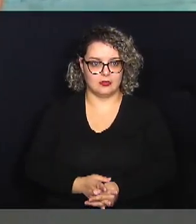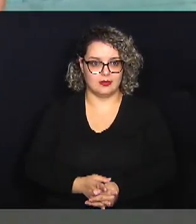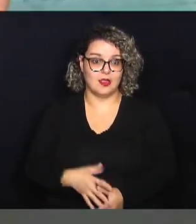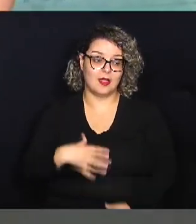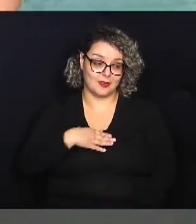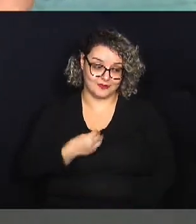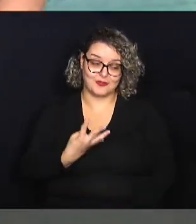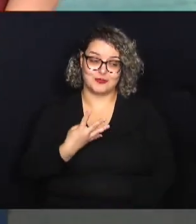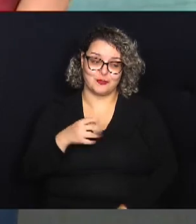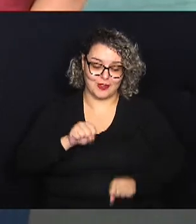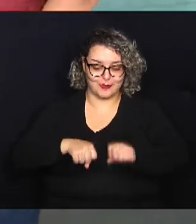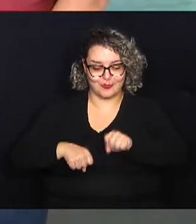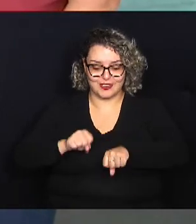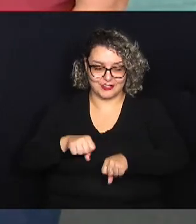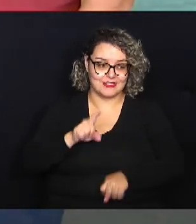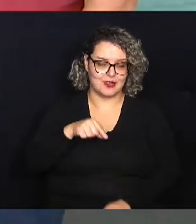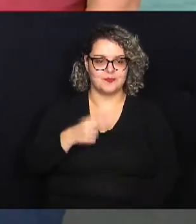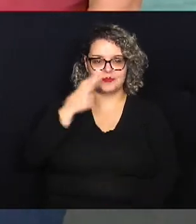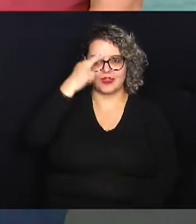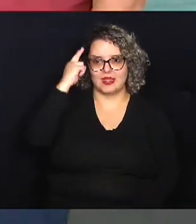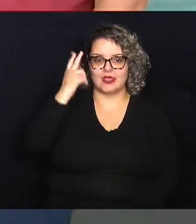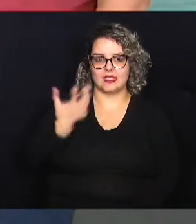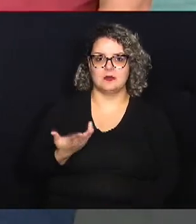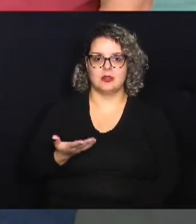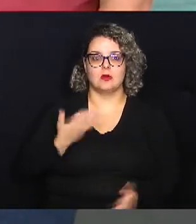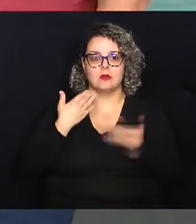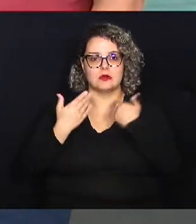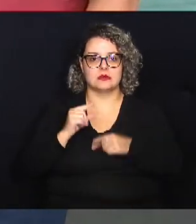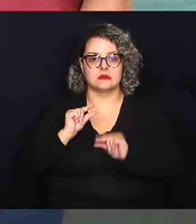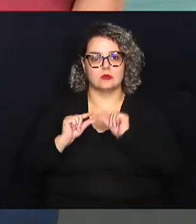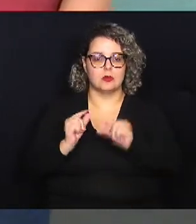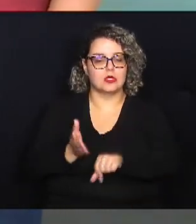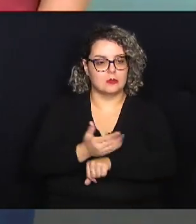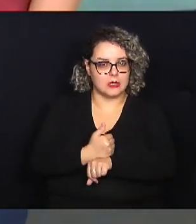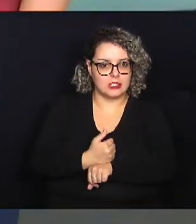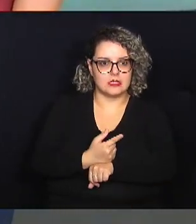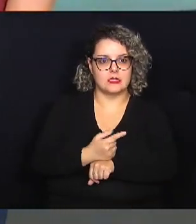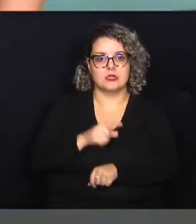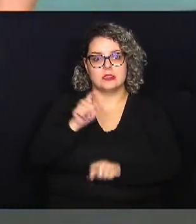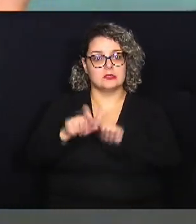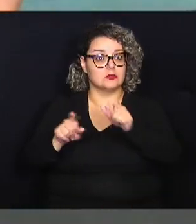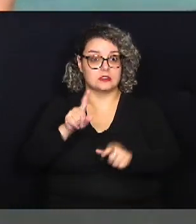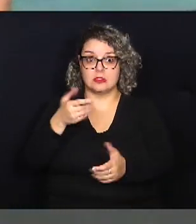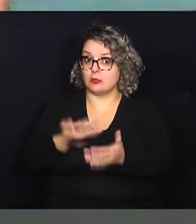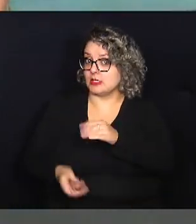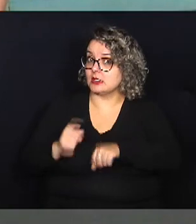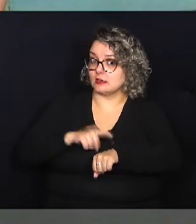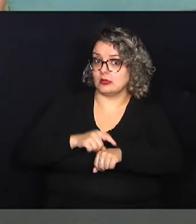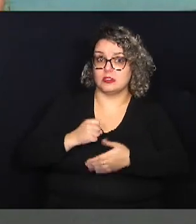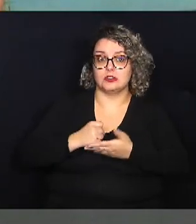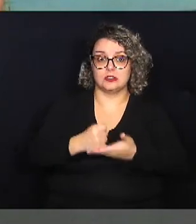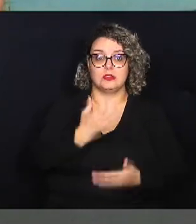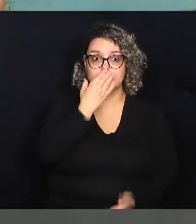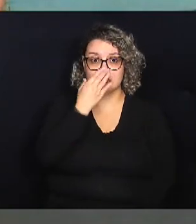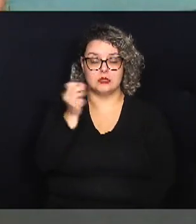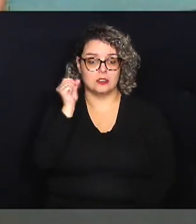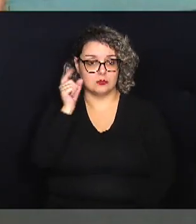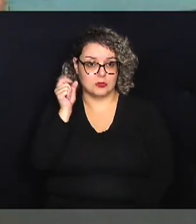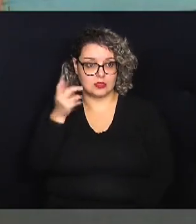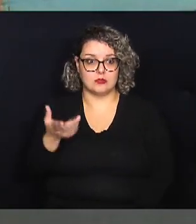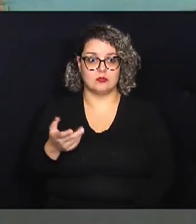né, Rodrigo? Gabriel, eu conversei antes aqui da entrevista com algumas pessoas que não perderam tempo e trouxeram os cães e os gatos